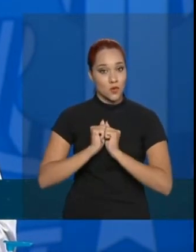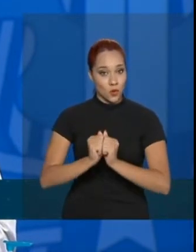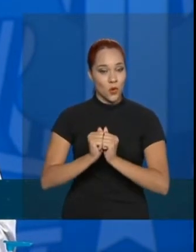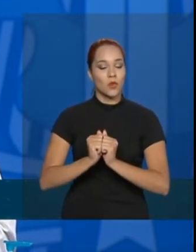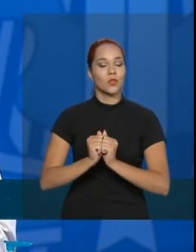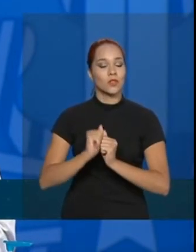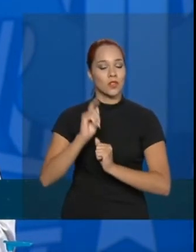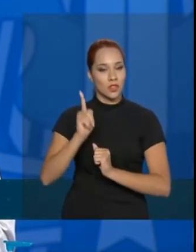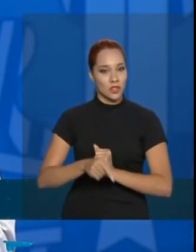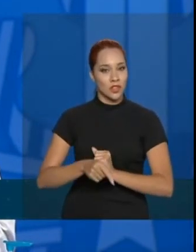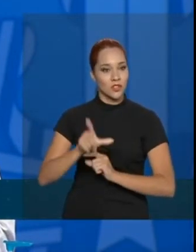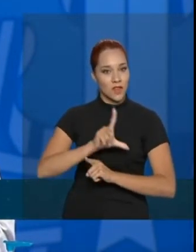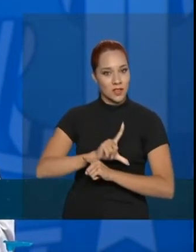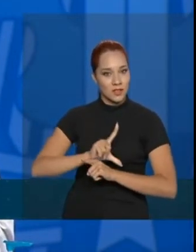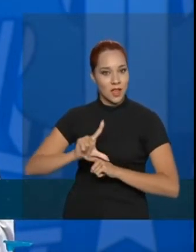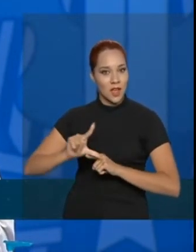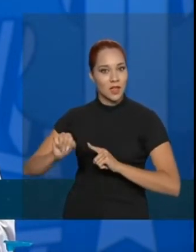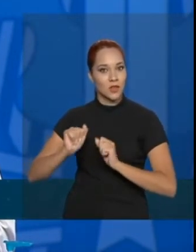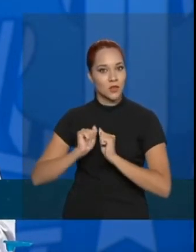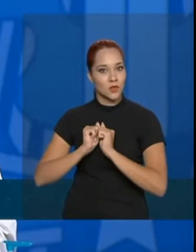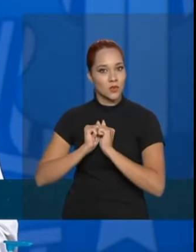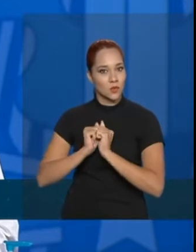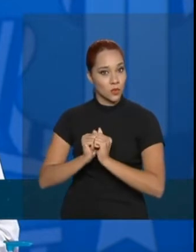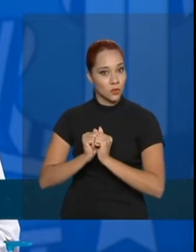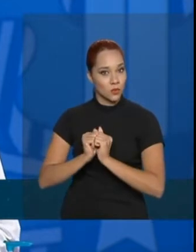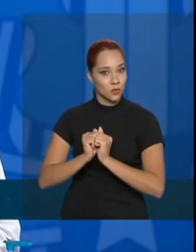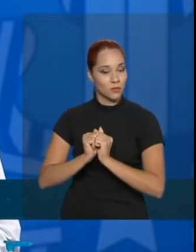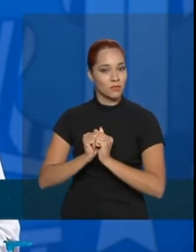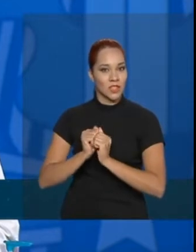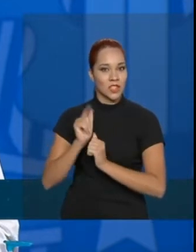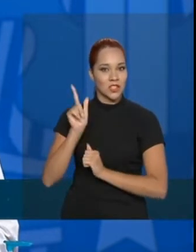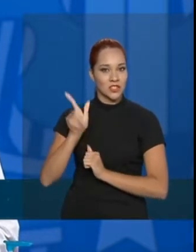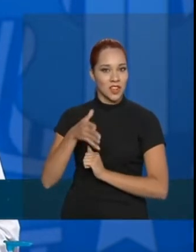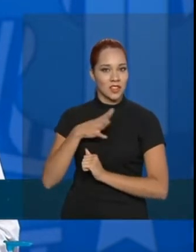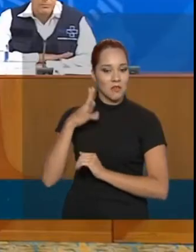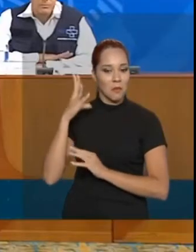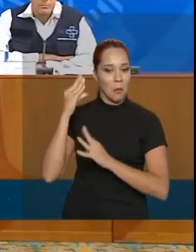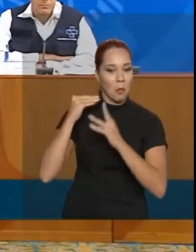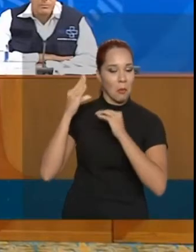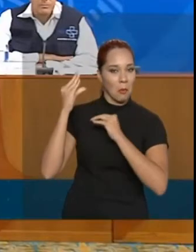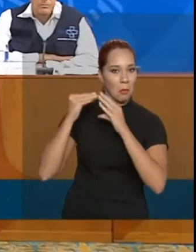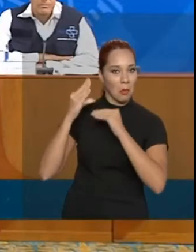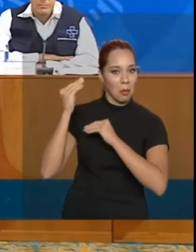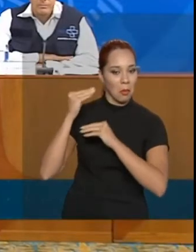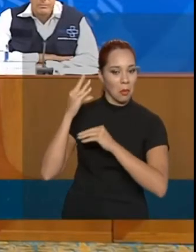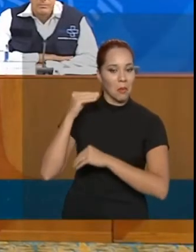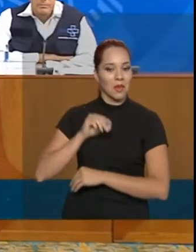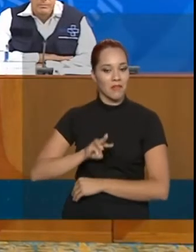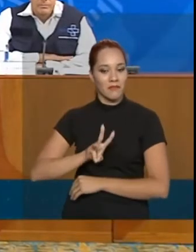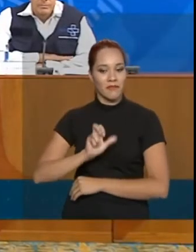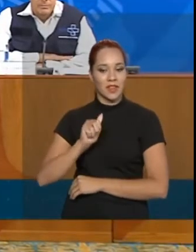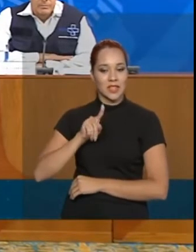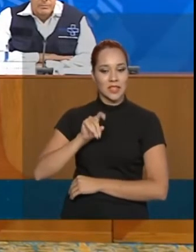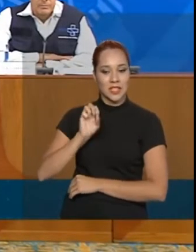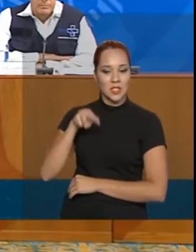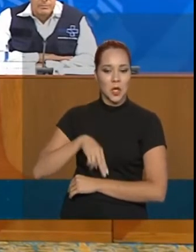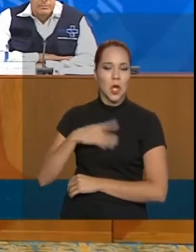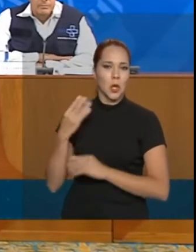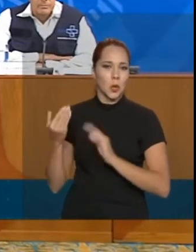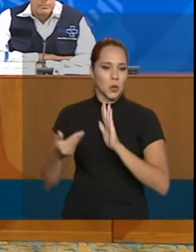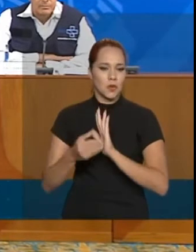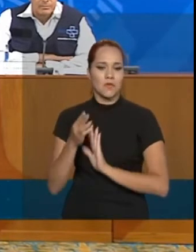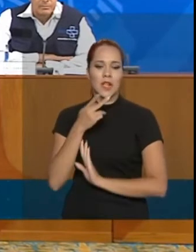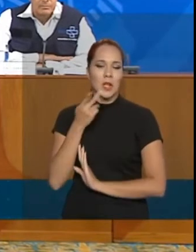e sairemos do ministério juntos. Hoje teve muito ruído por causa do Vanderson, por conta de toda essa